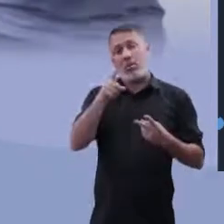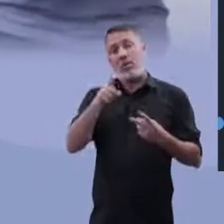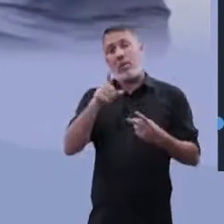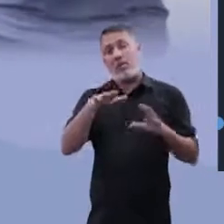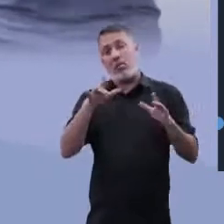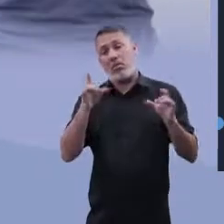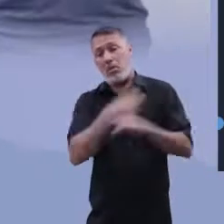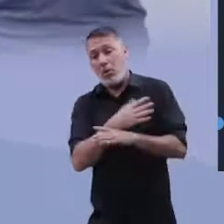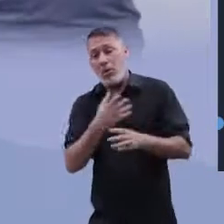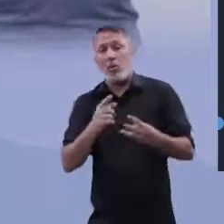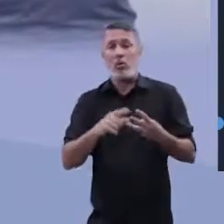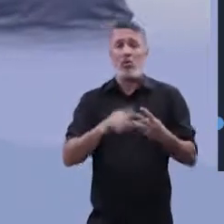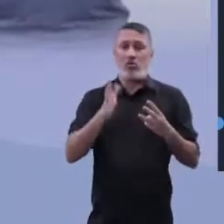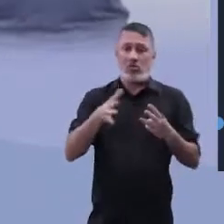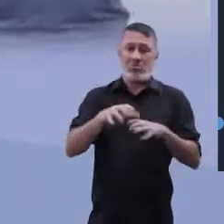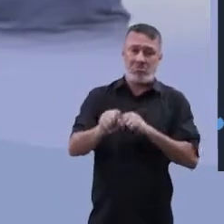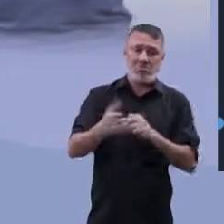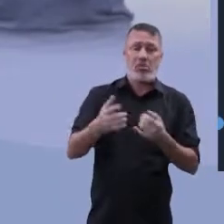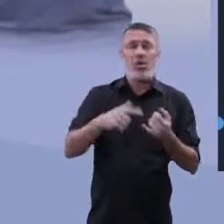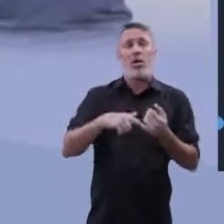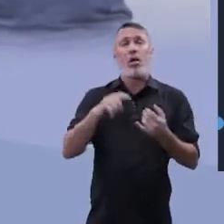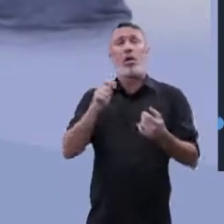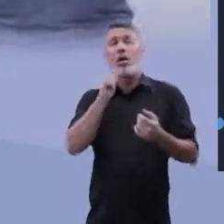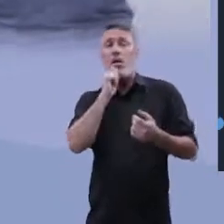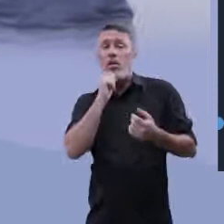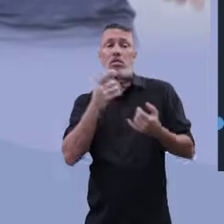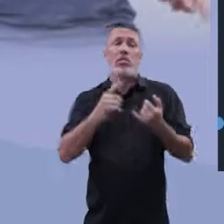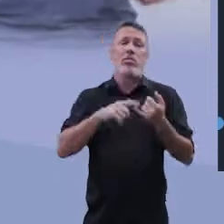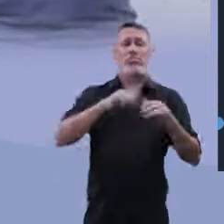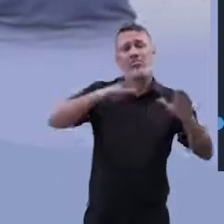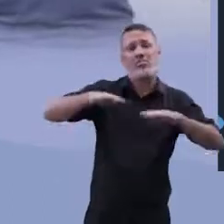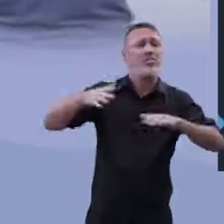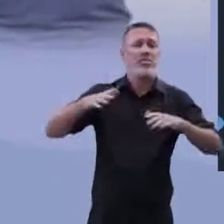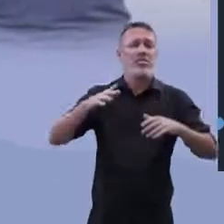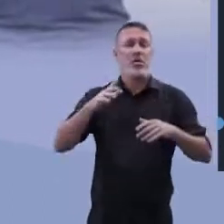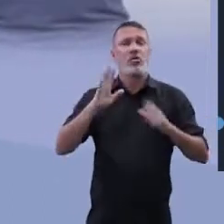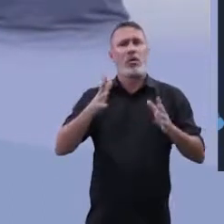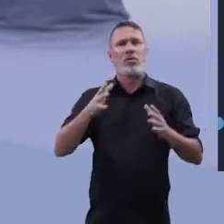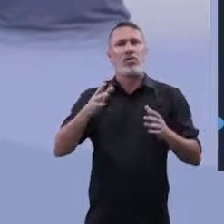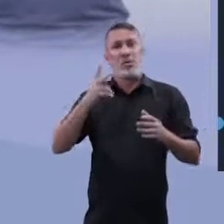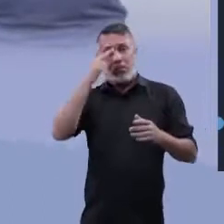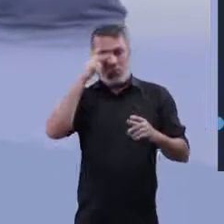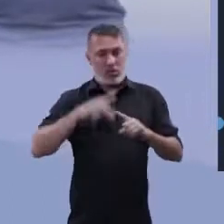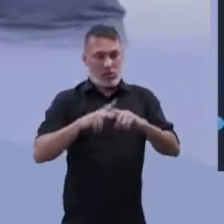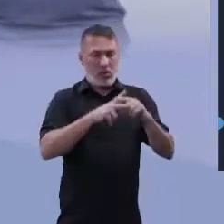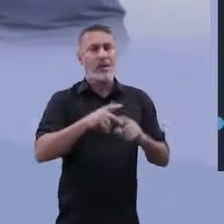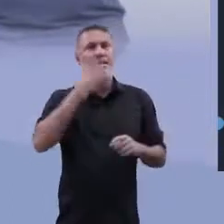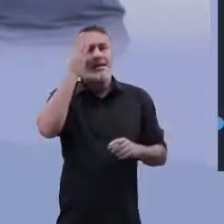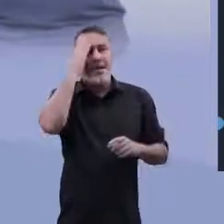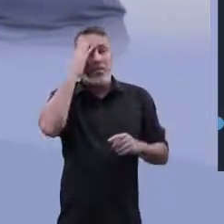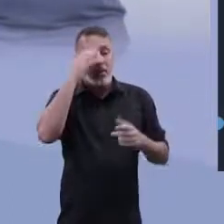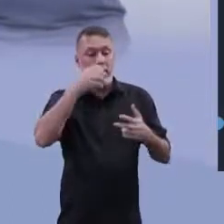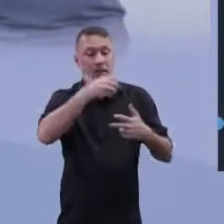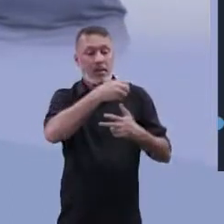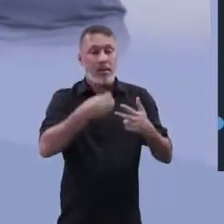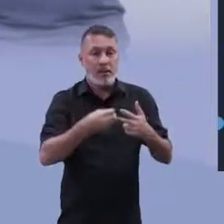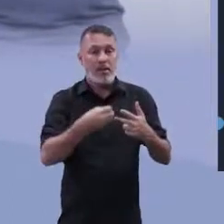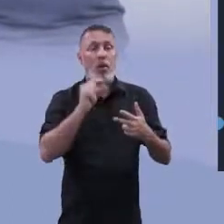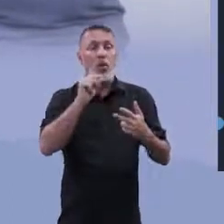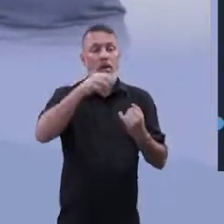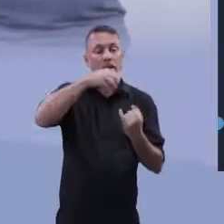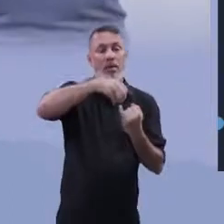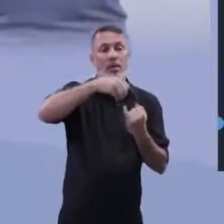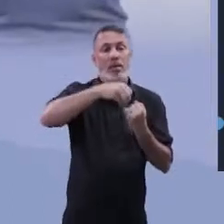estão no segundo ano, a galera aí do ensino médio, aqueles que estão estudando e aqueles que já terminaram. O corretor, o INEP,